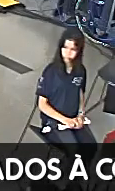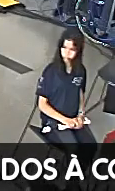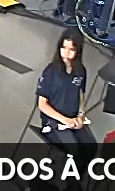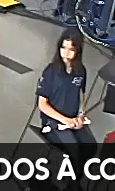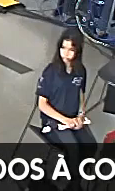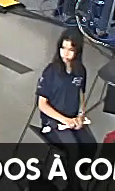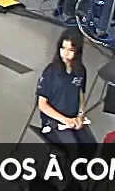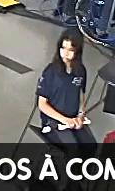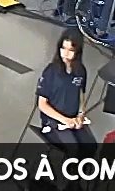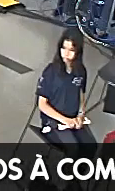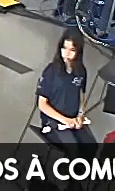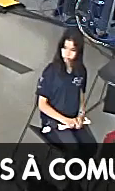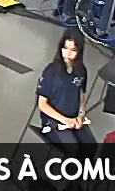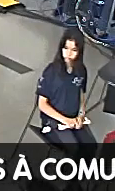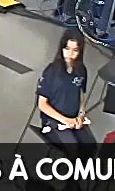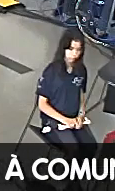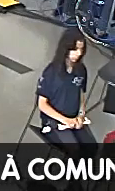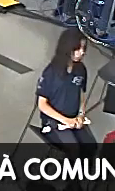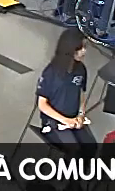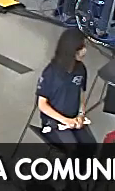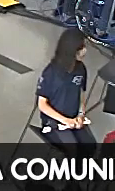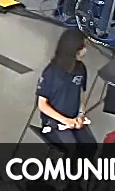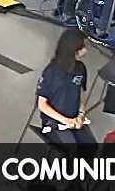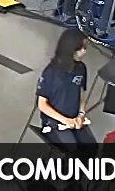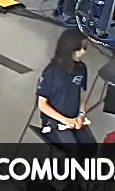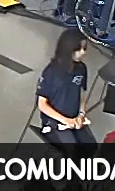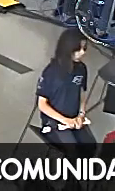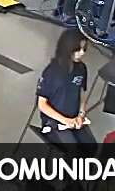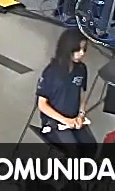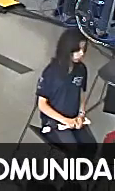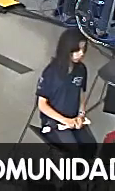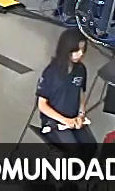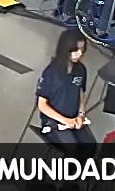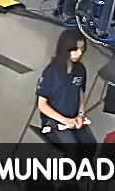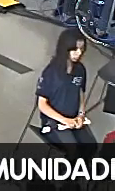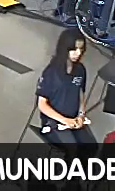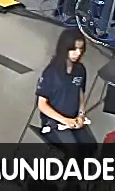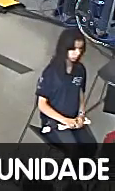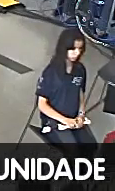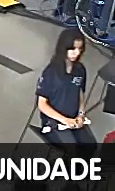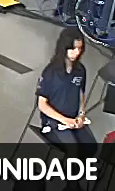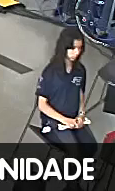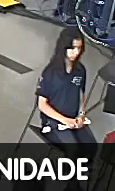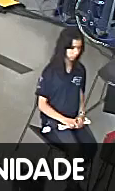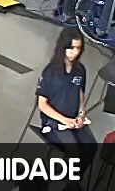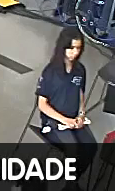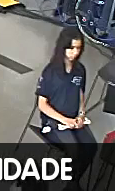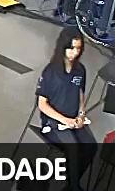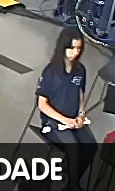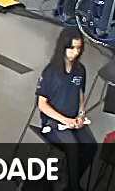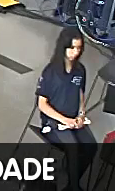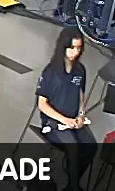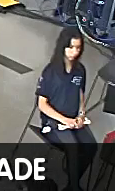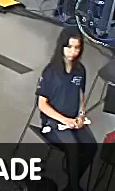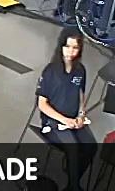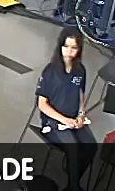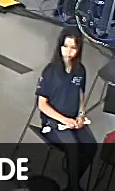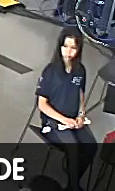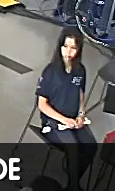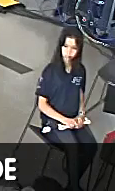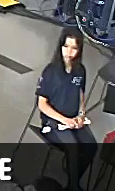Obrigado. Na qualidade de autor do requerimento que deu origem a essa audiência, eu passo a tecer minhas